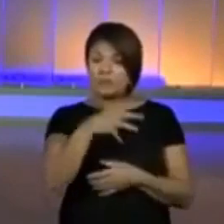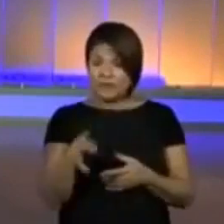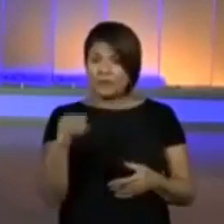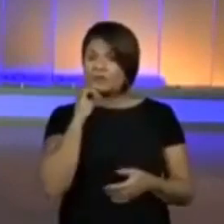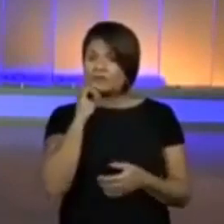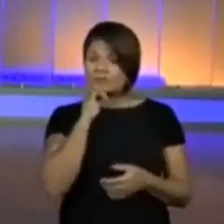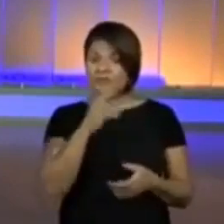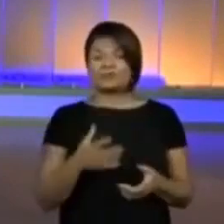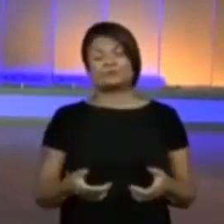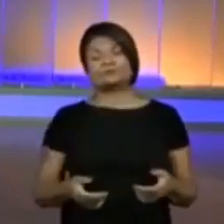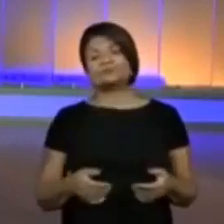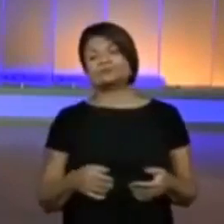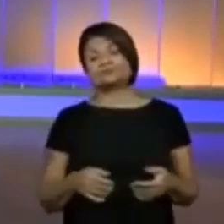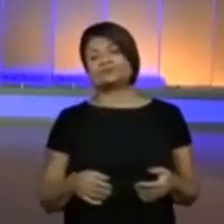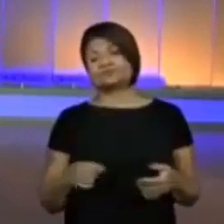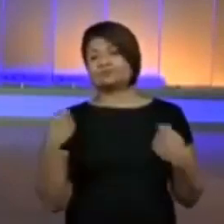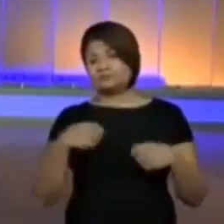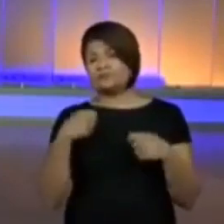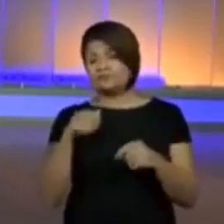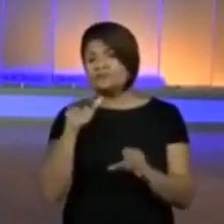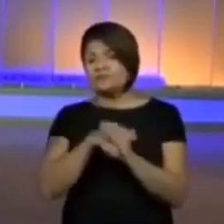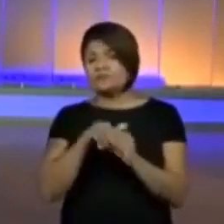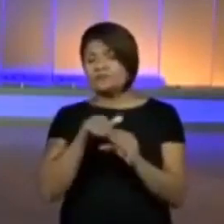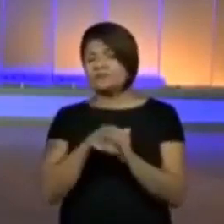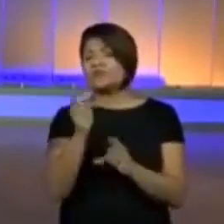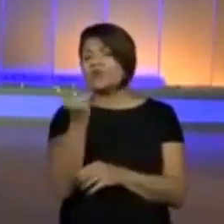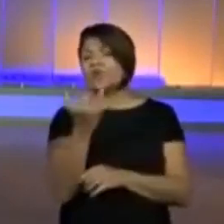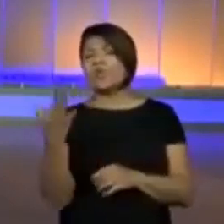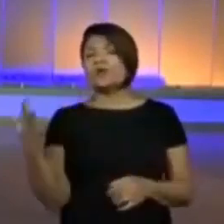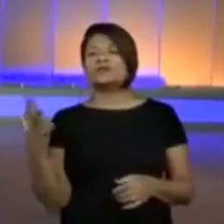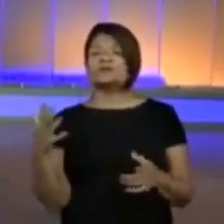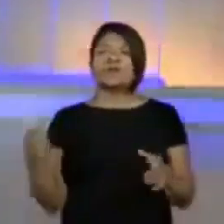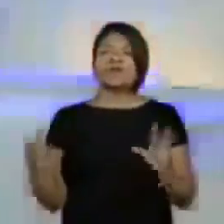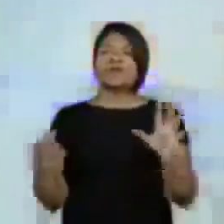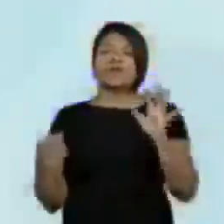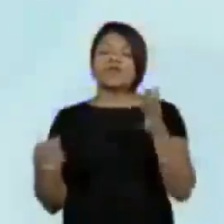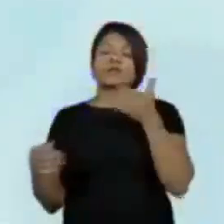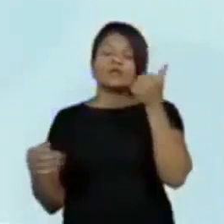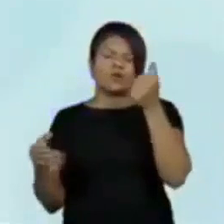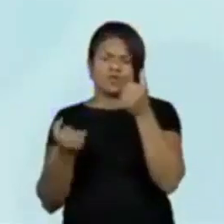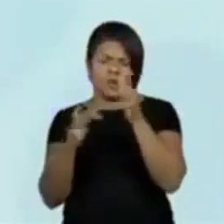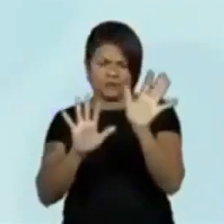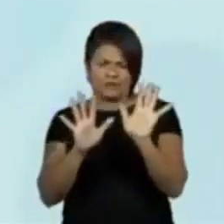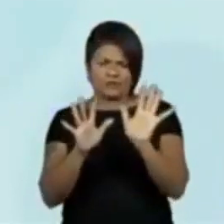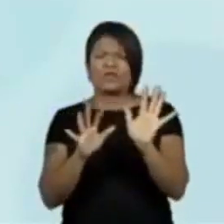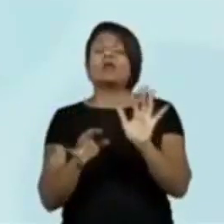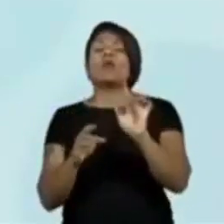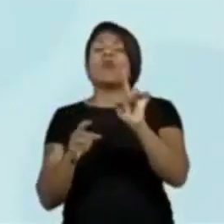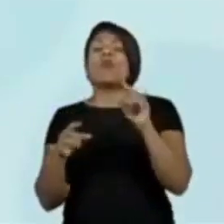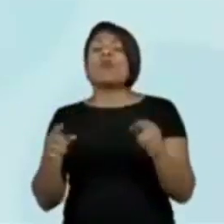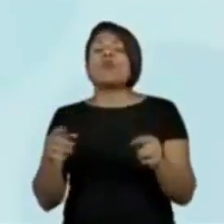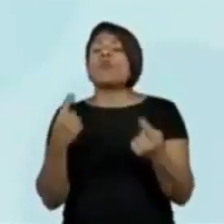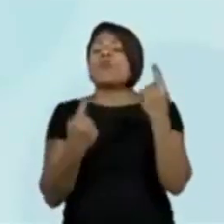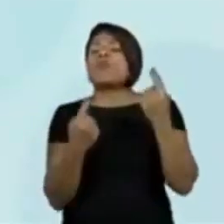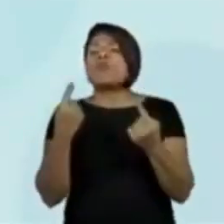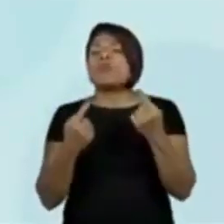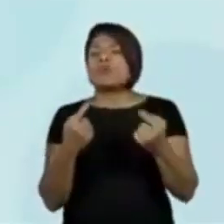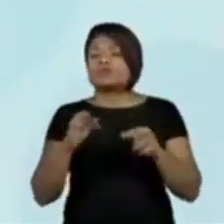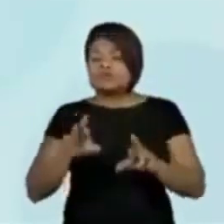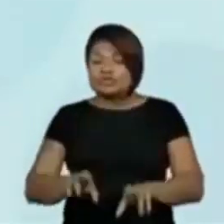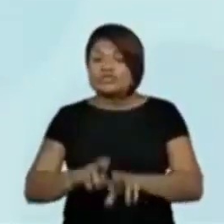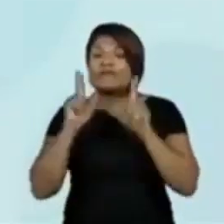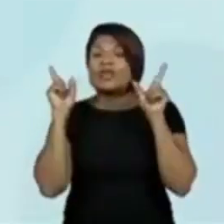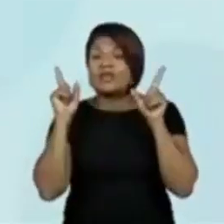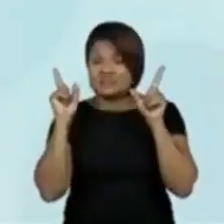exemplo, saber quantos votos, qual é melhor do que quantos? Qual a diferença de